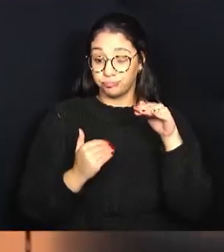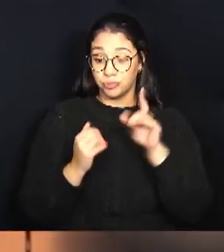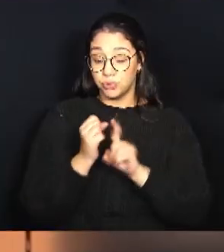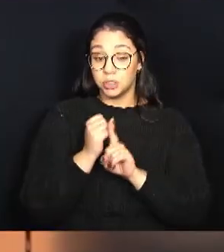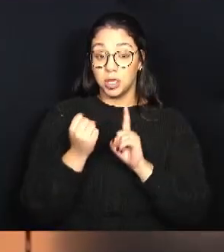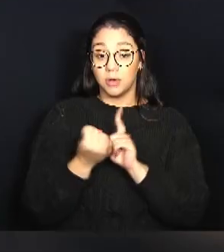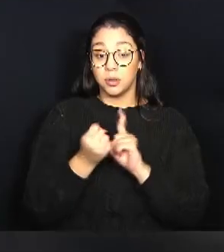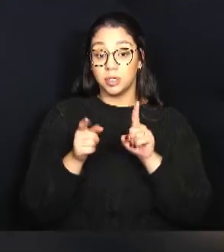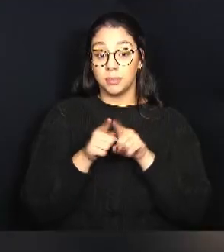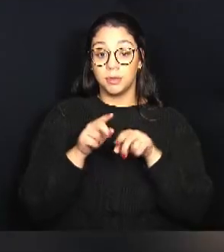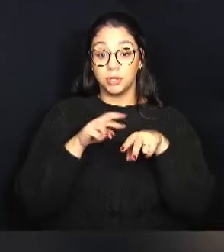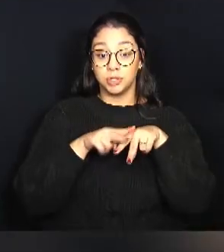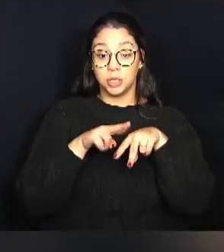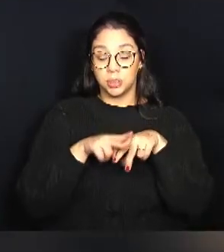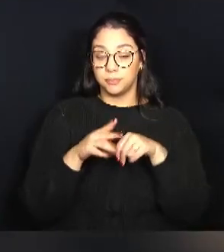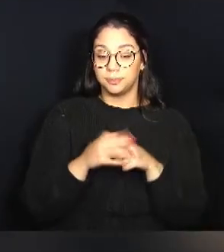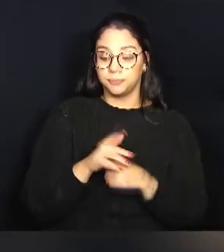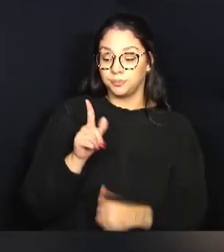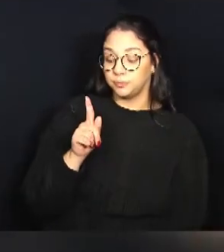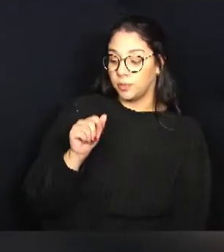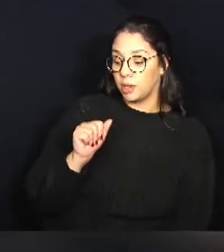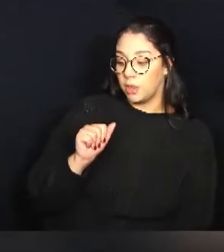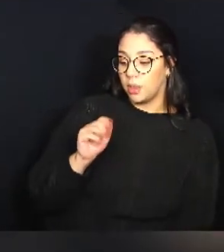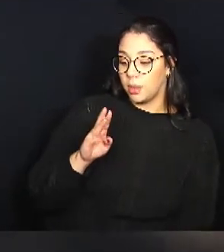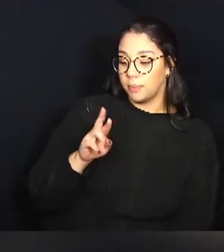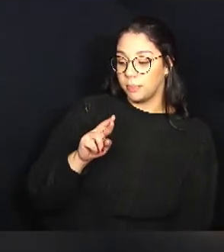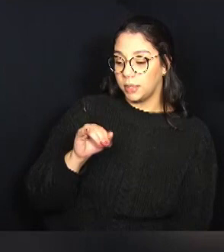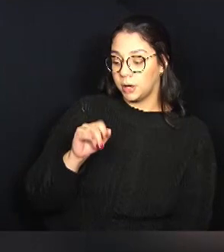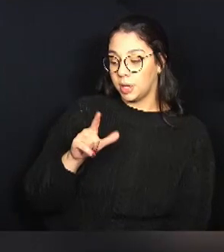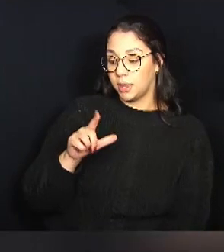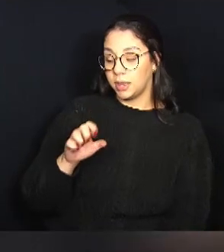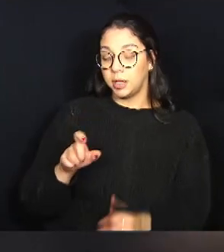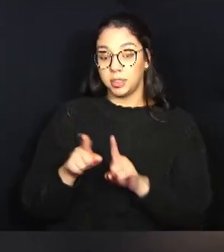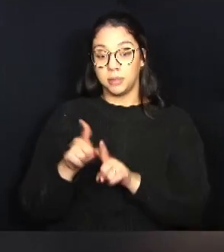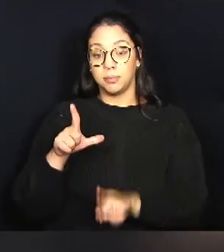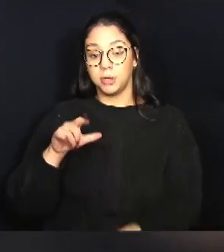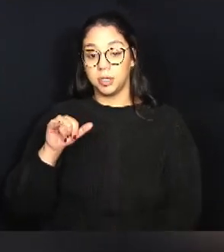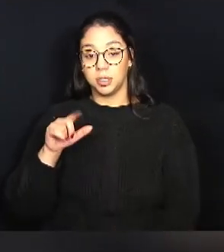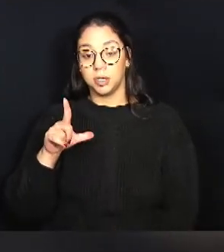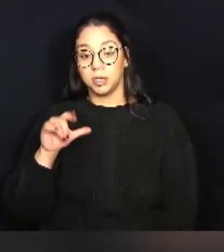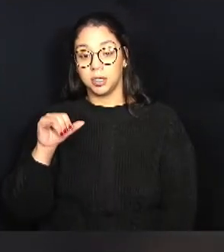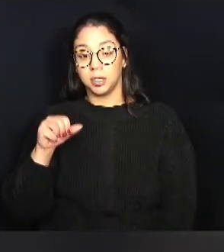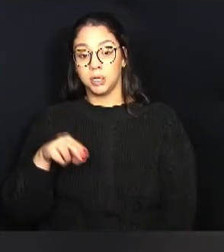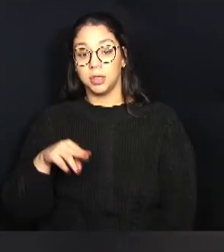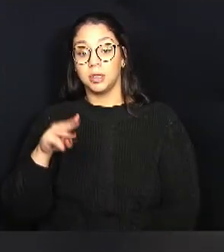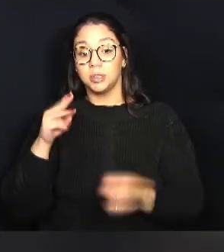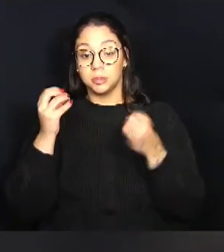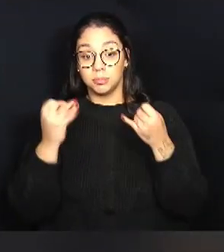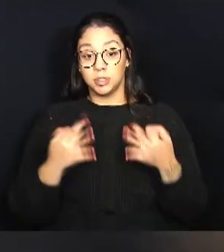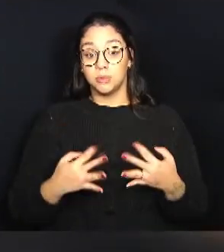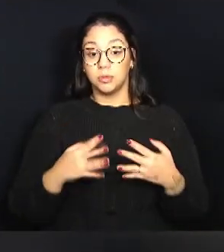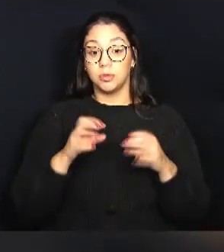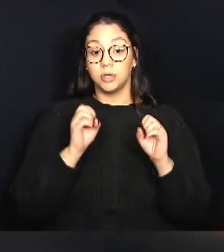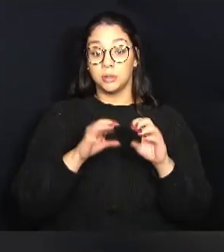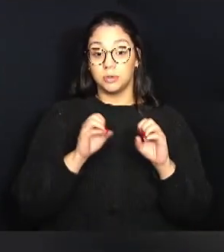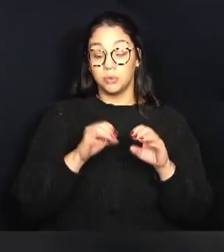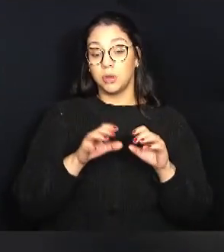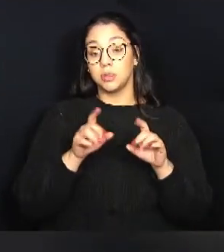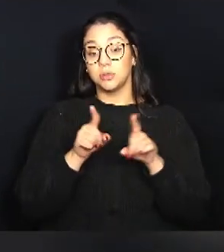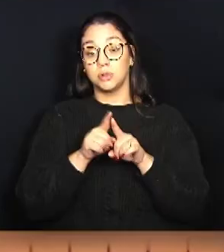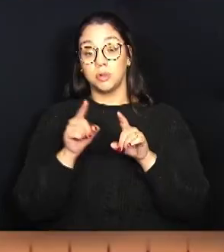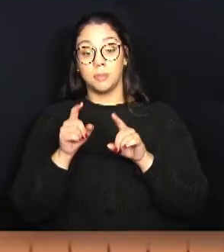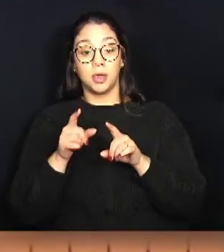gênero. Gabriela e Lilian ressaltaram a importância do projeto para a saúde e educação de pessoas